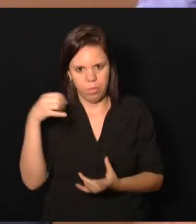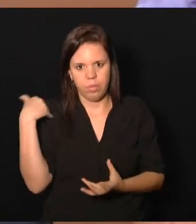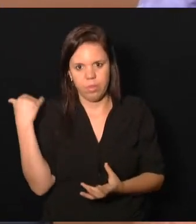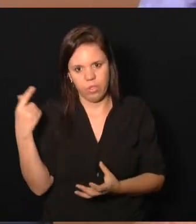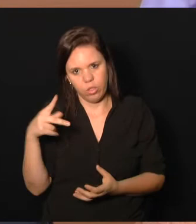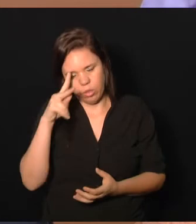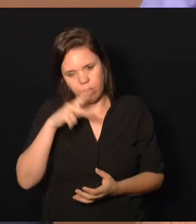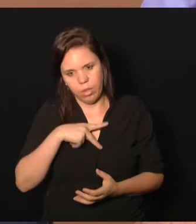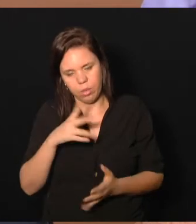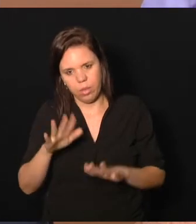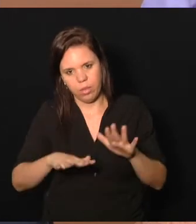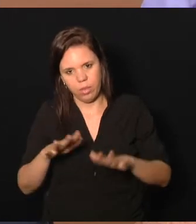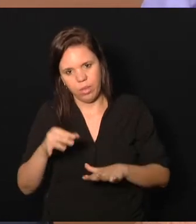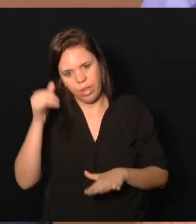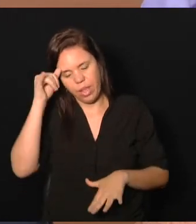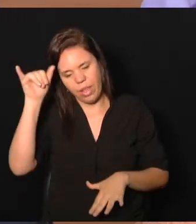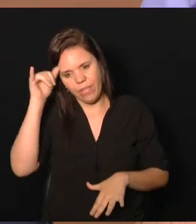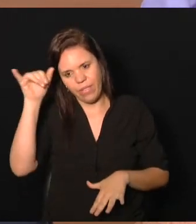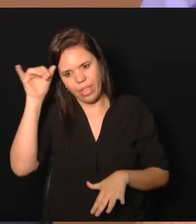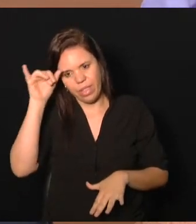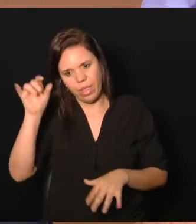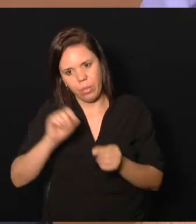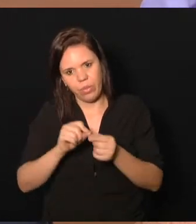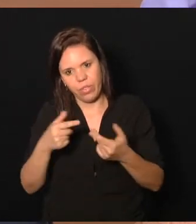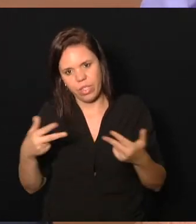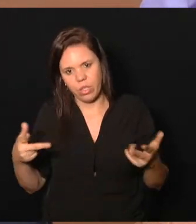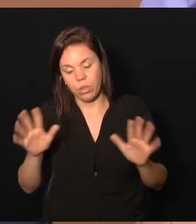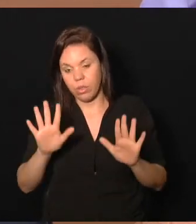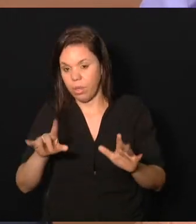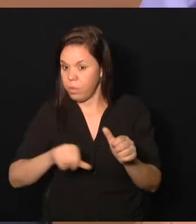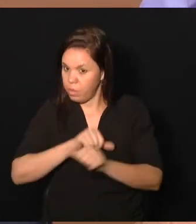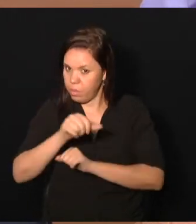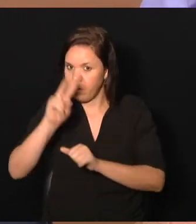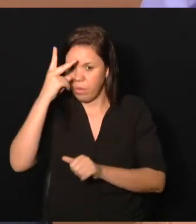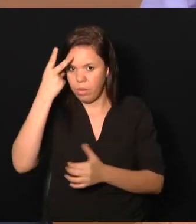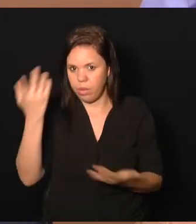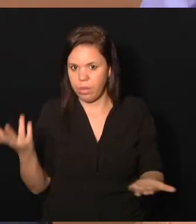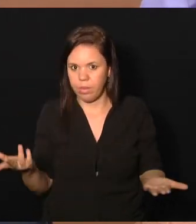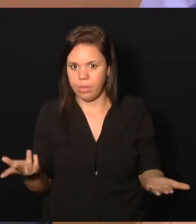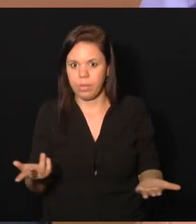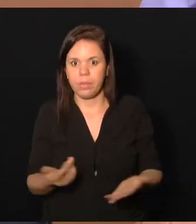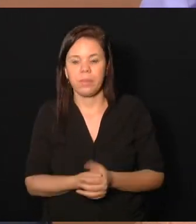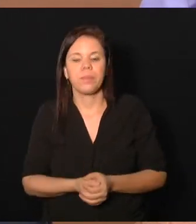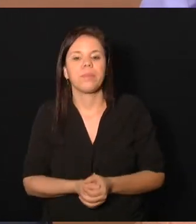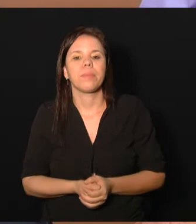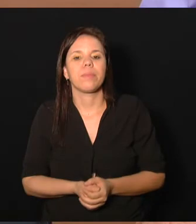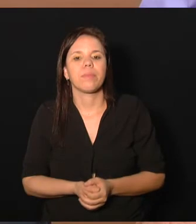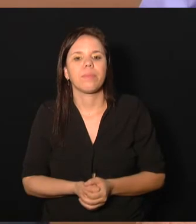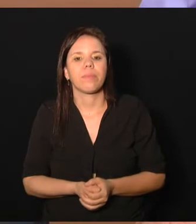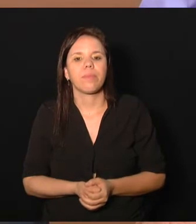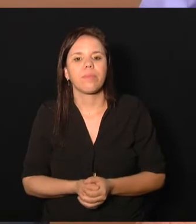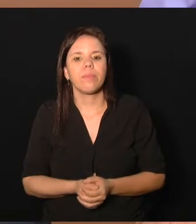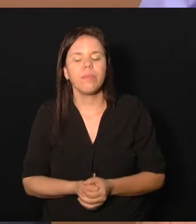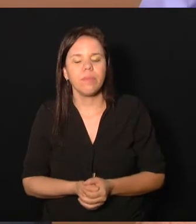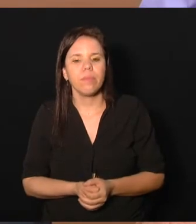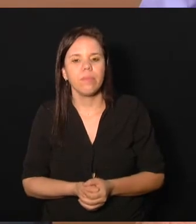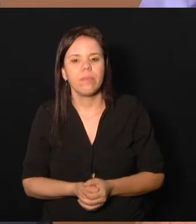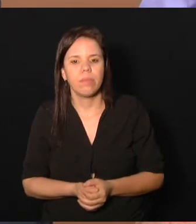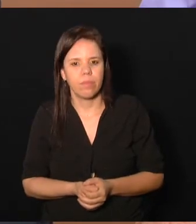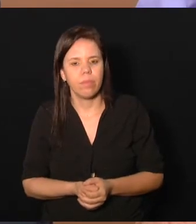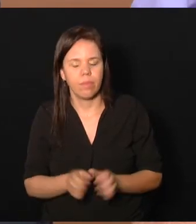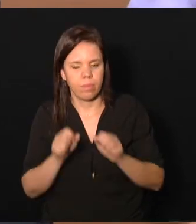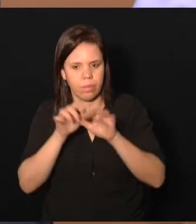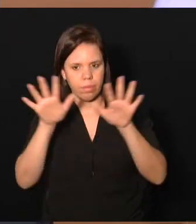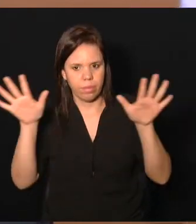nos castramos, né? E nós precisamos mudar essa mentalidade, né? É muito bem